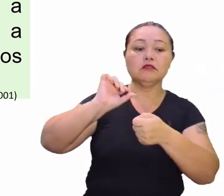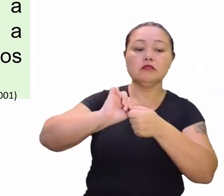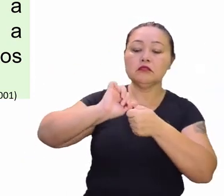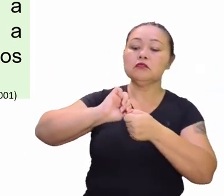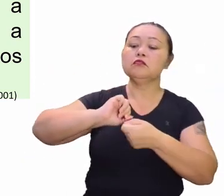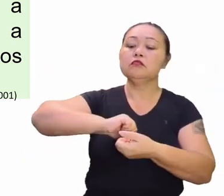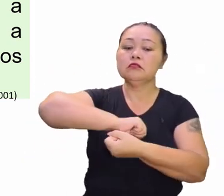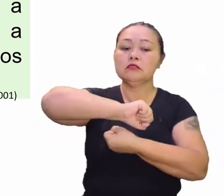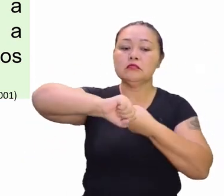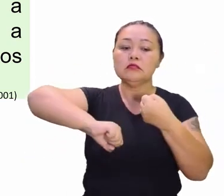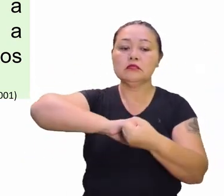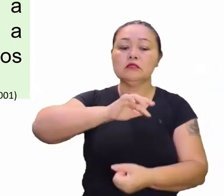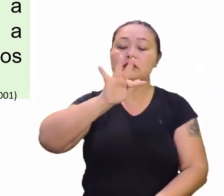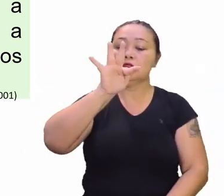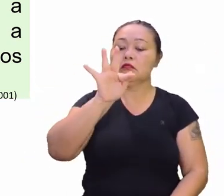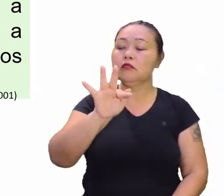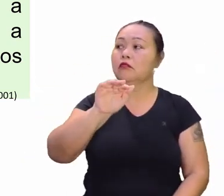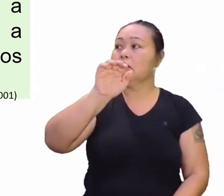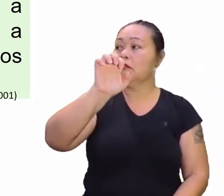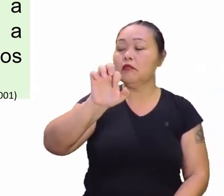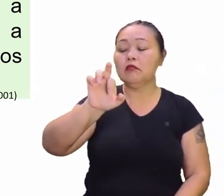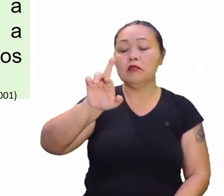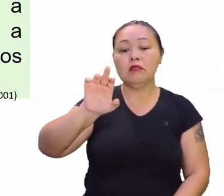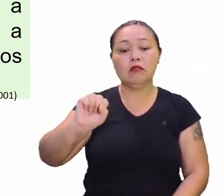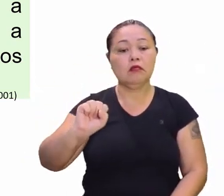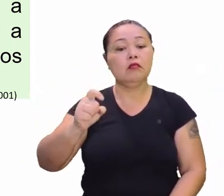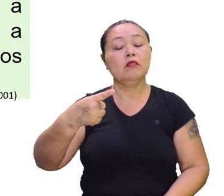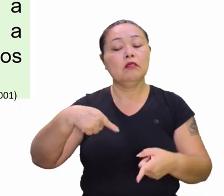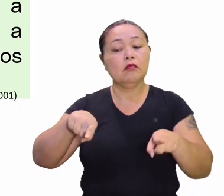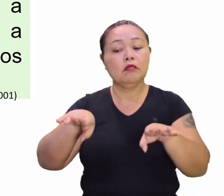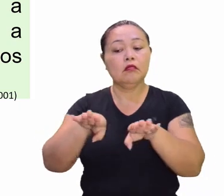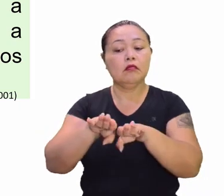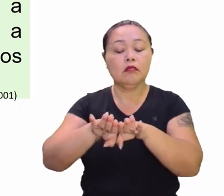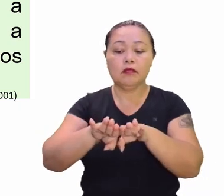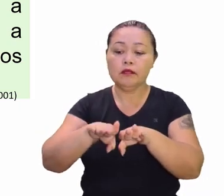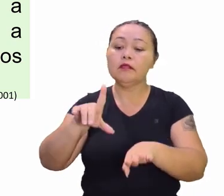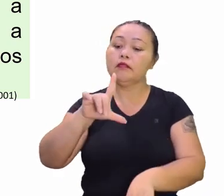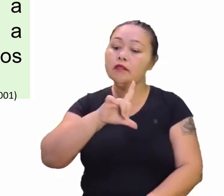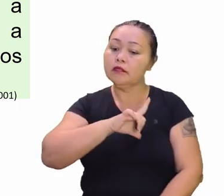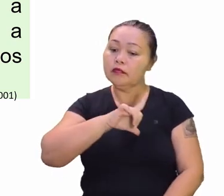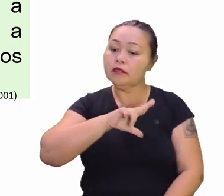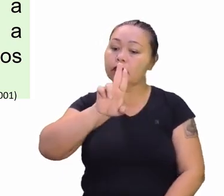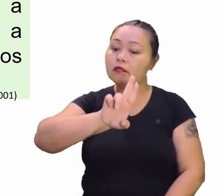FAIRS, também é de uso sustentável.